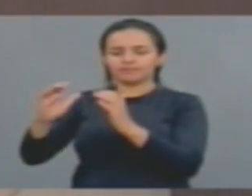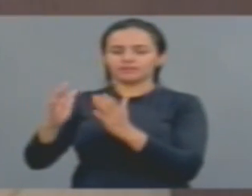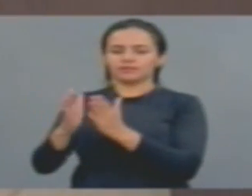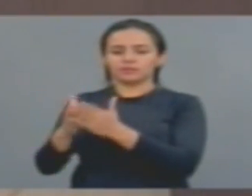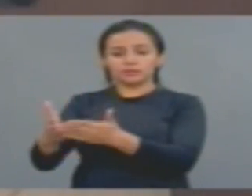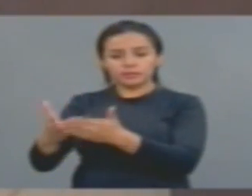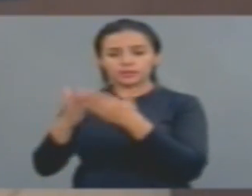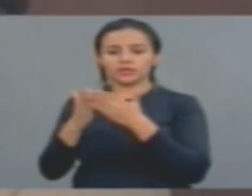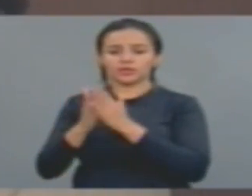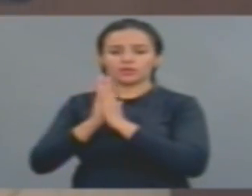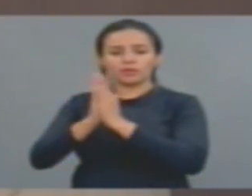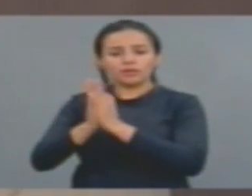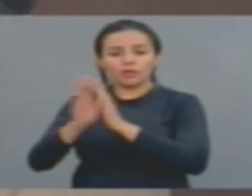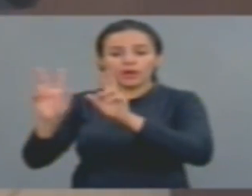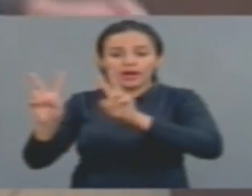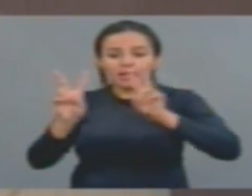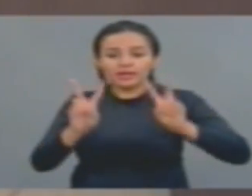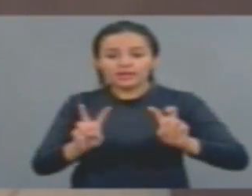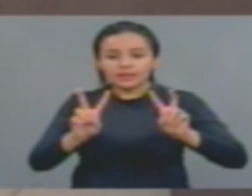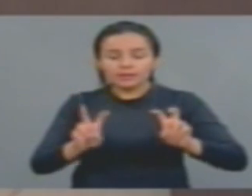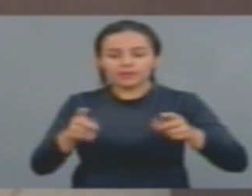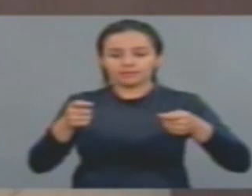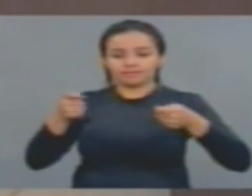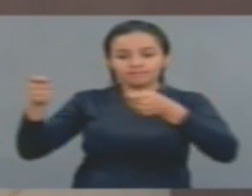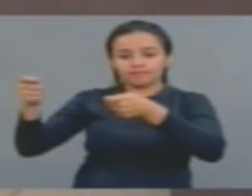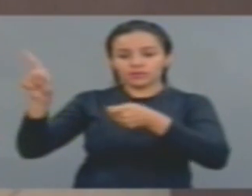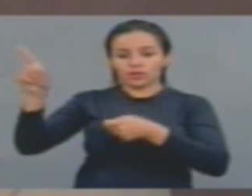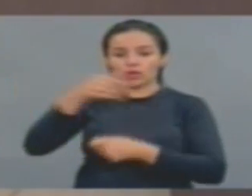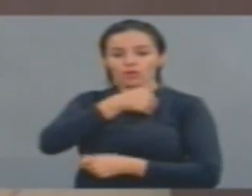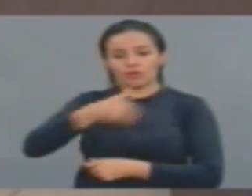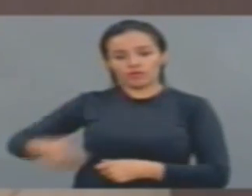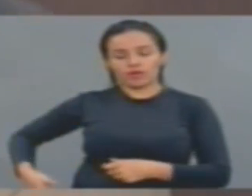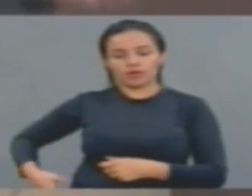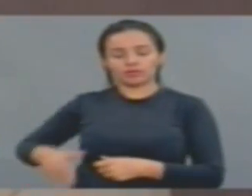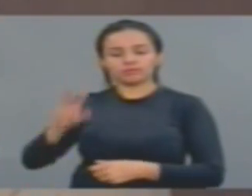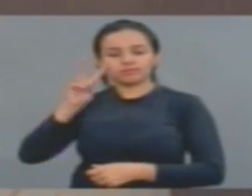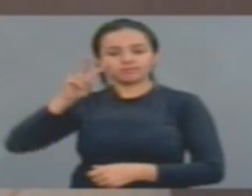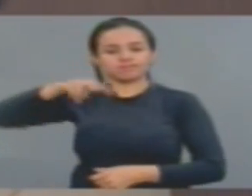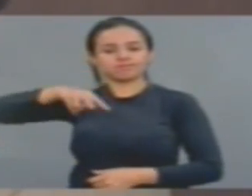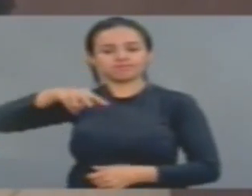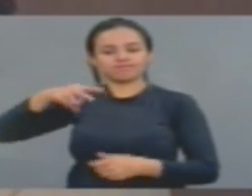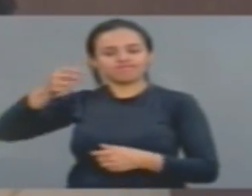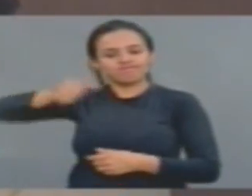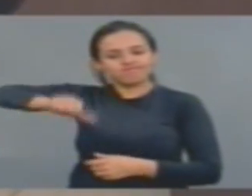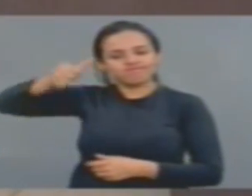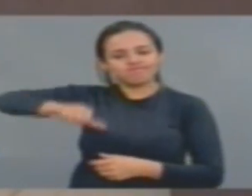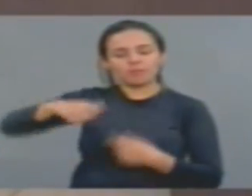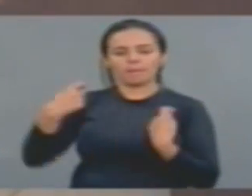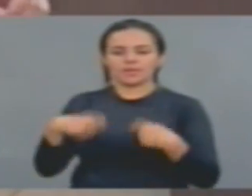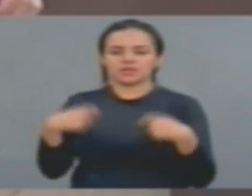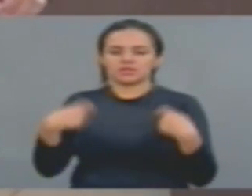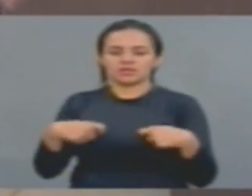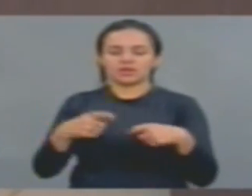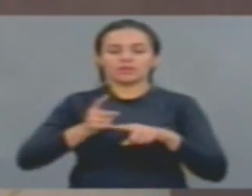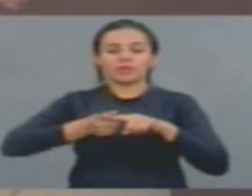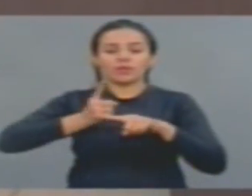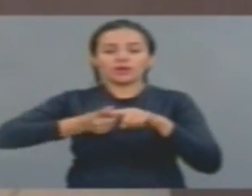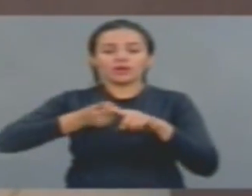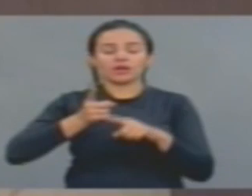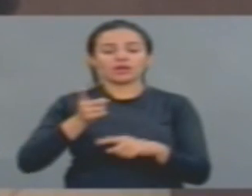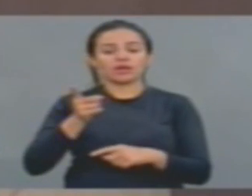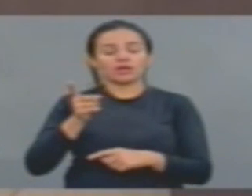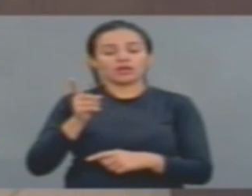levemos este tema ao governador. Sabe por quê? Sob pena que ele